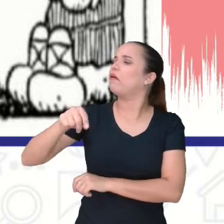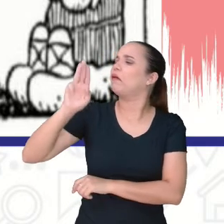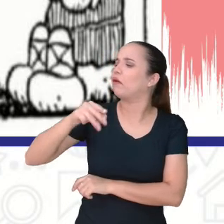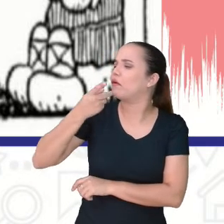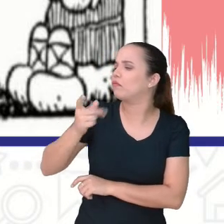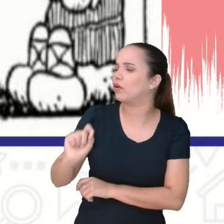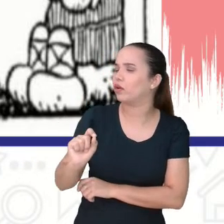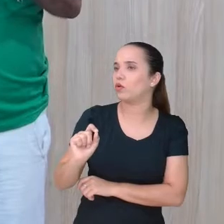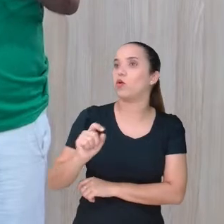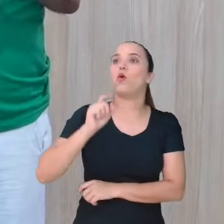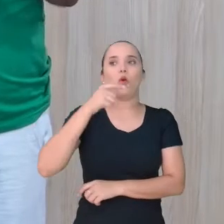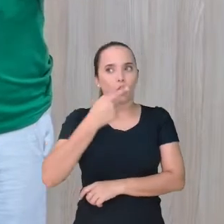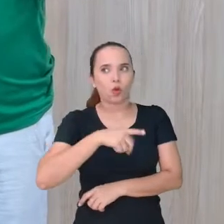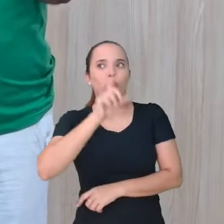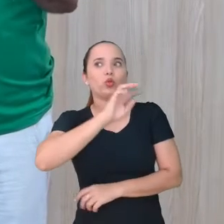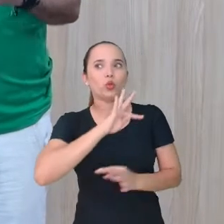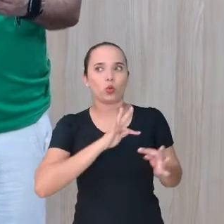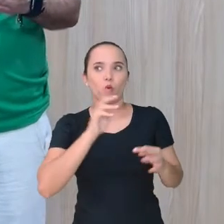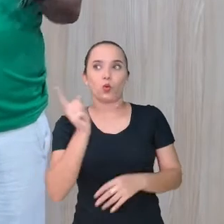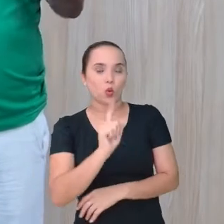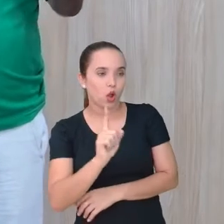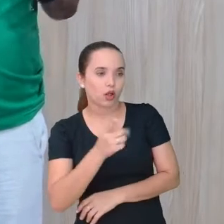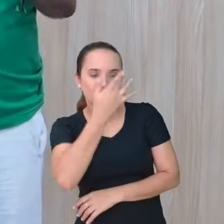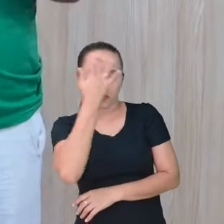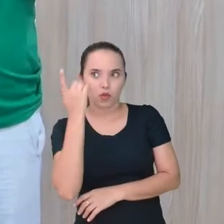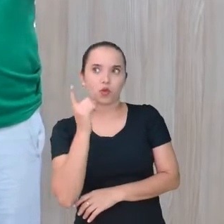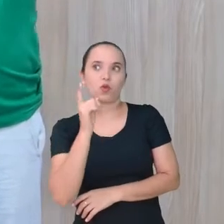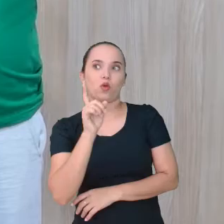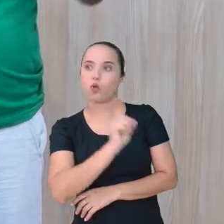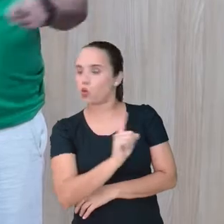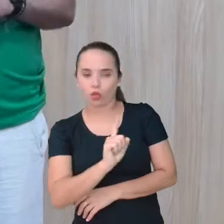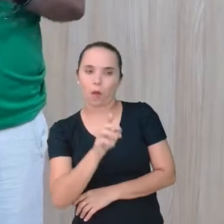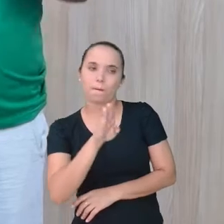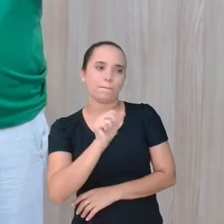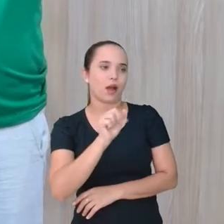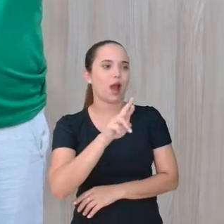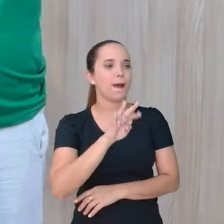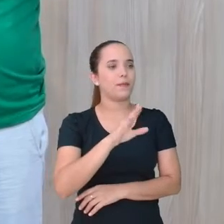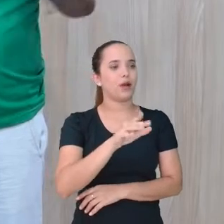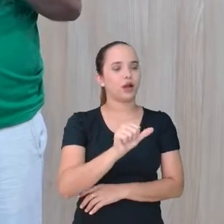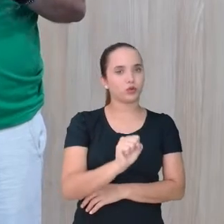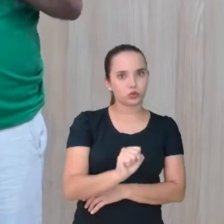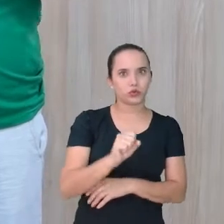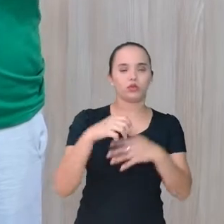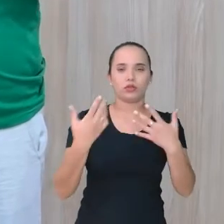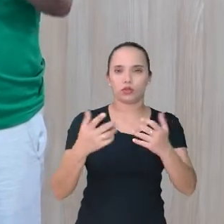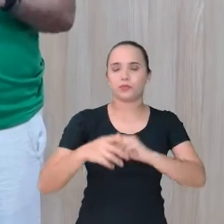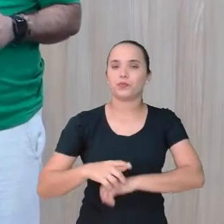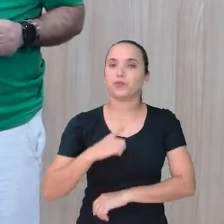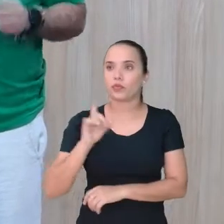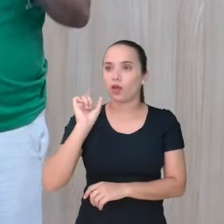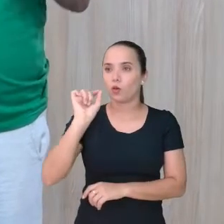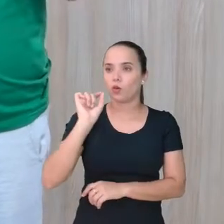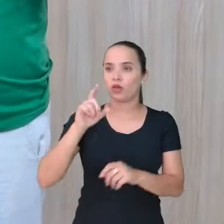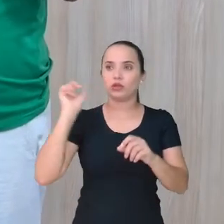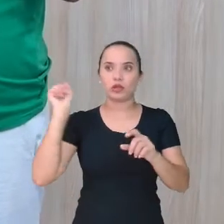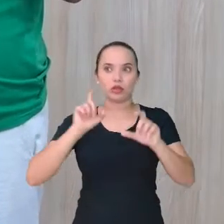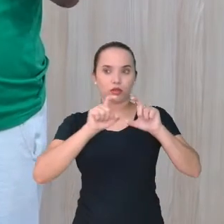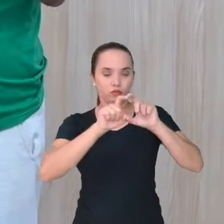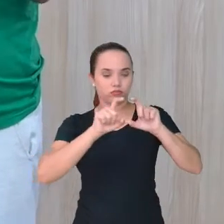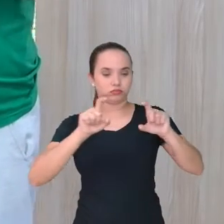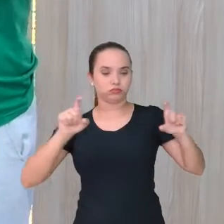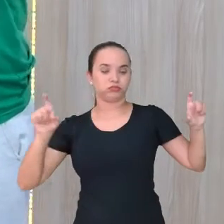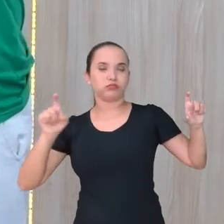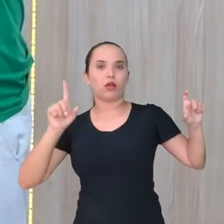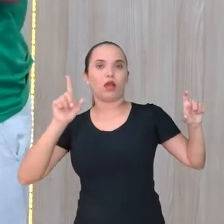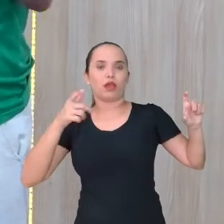né, do H, na verdade tirinhas, né, porque charge, né, você tem um quadro único, né, com a tirinha não,